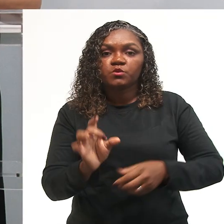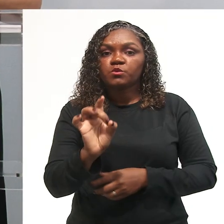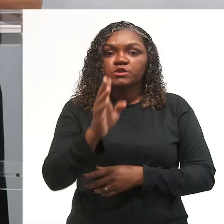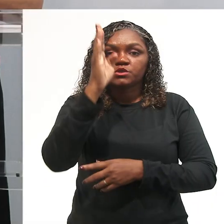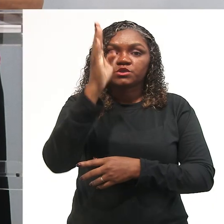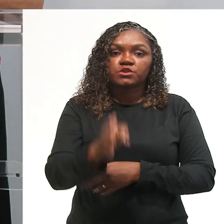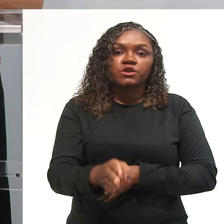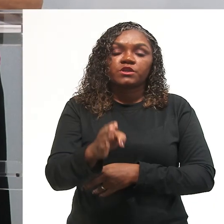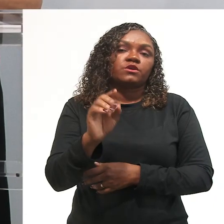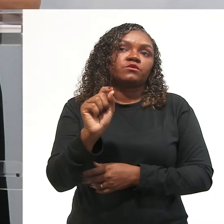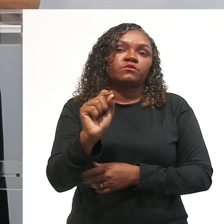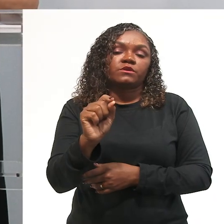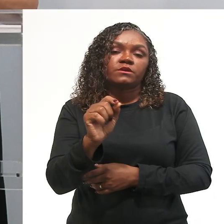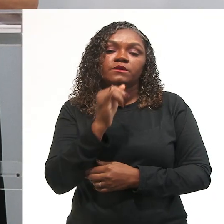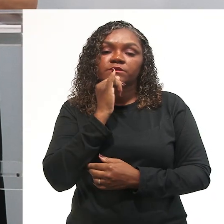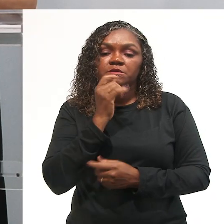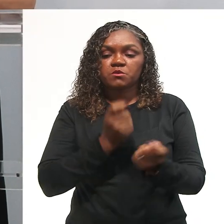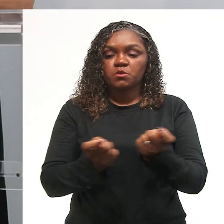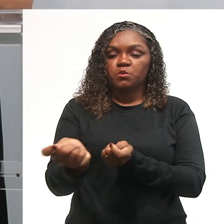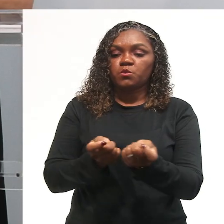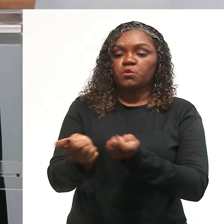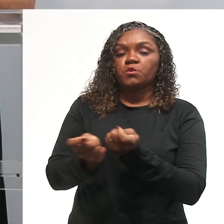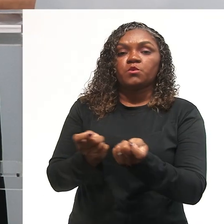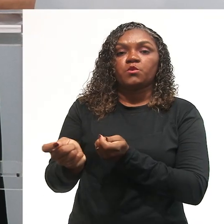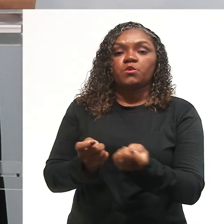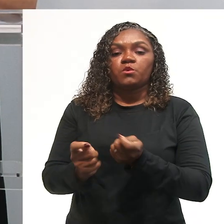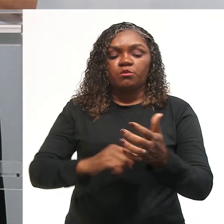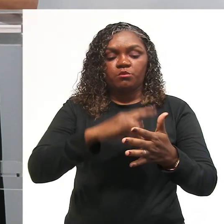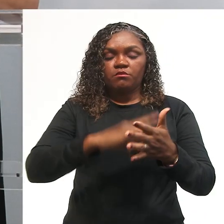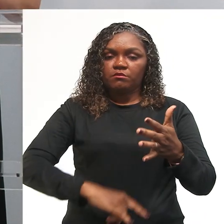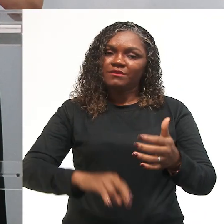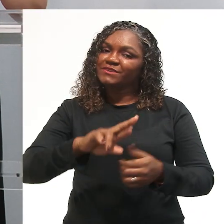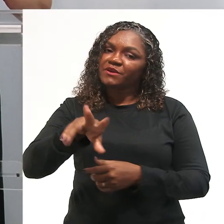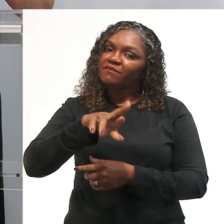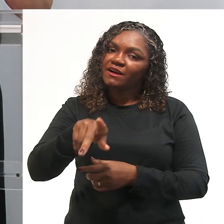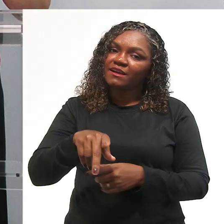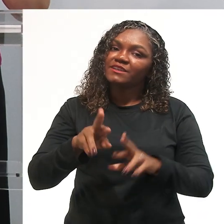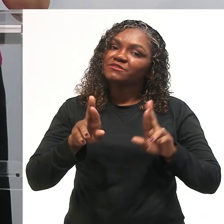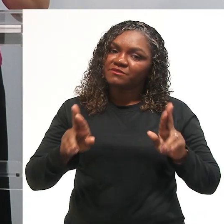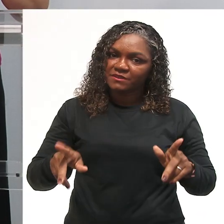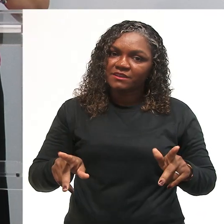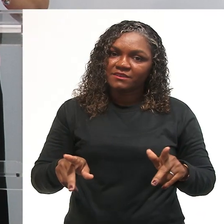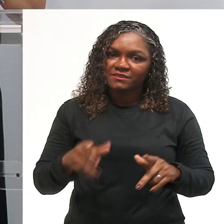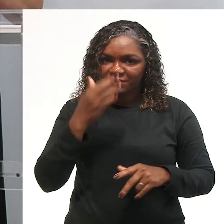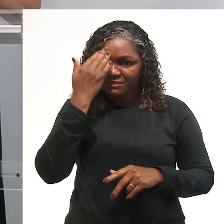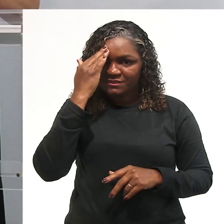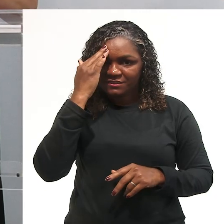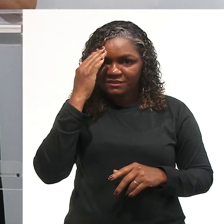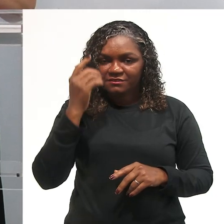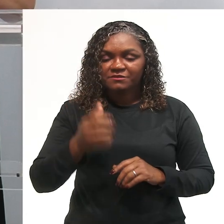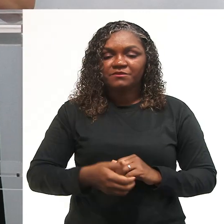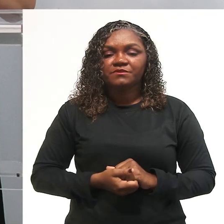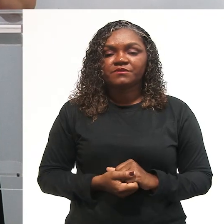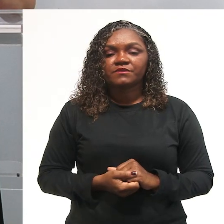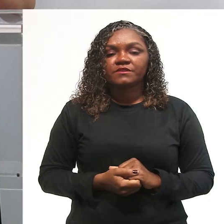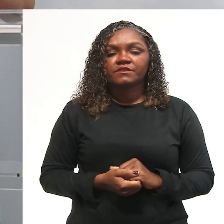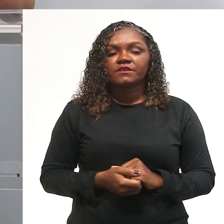apenas o controle documental, mas é algo a mais. É como se a